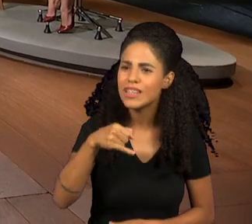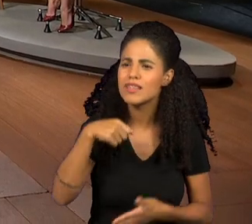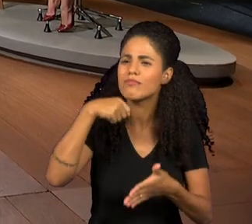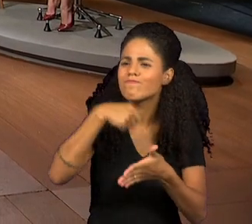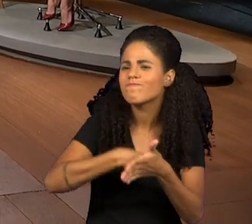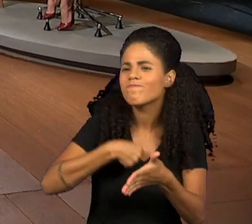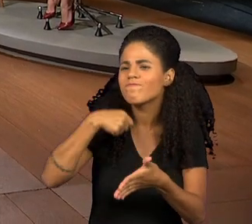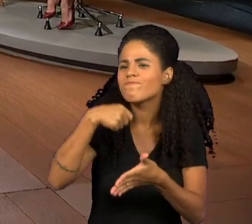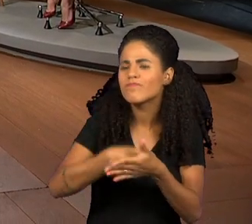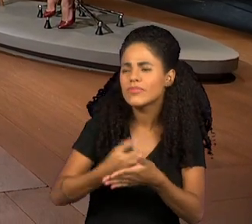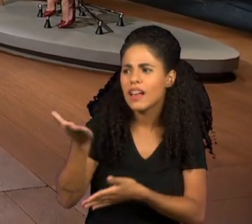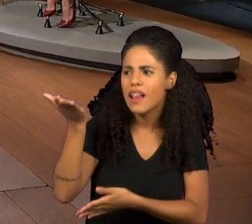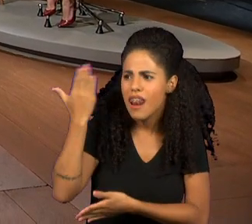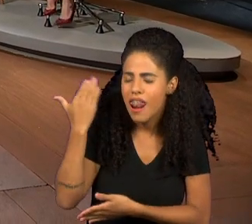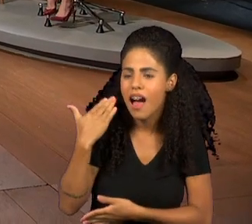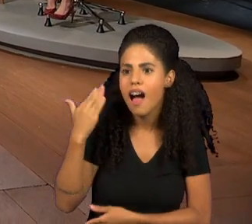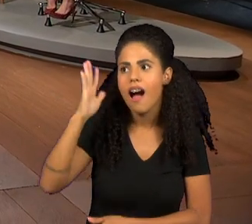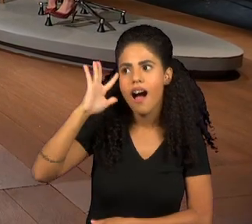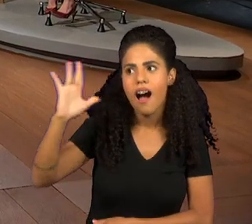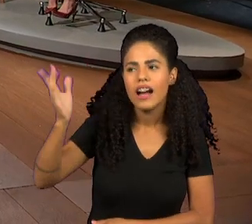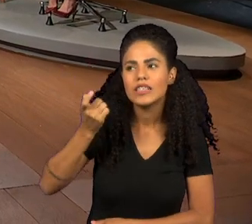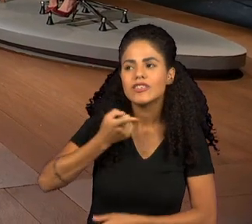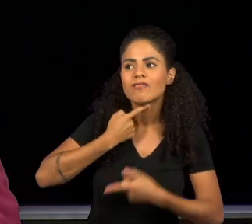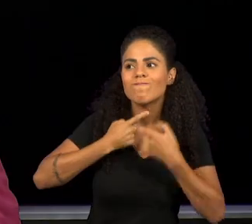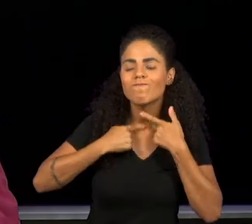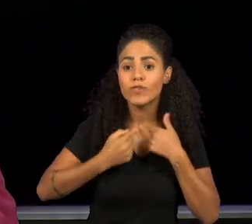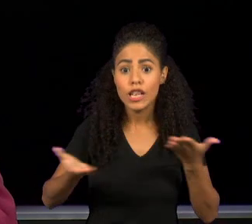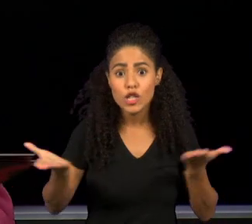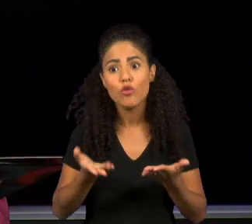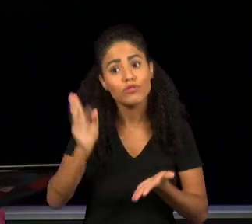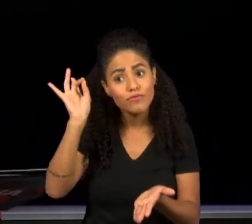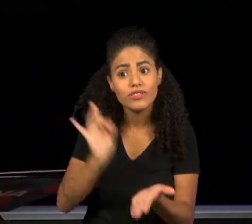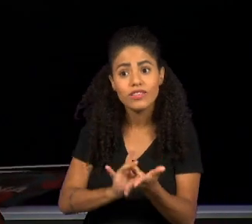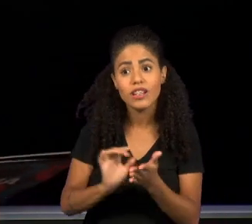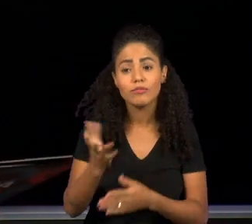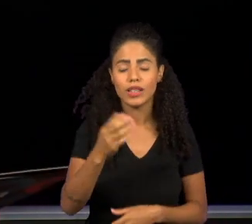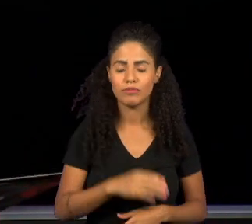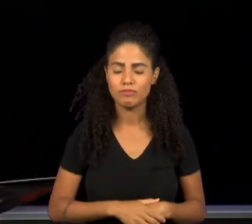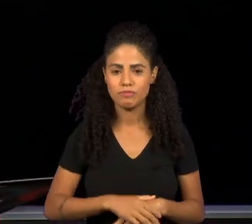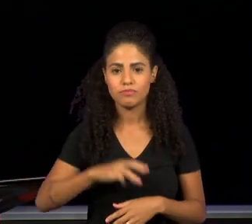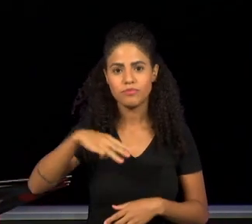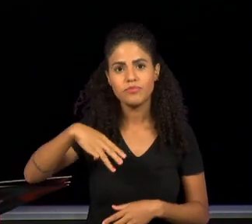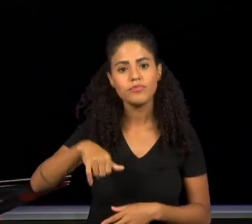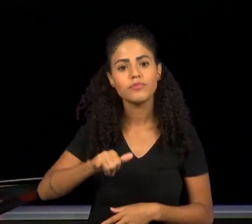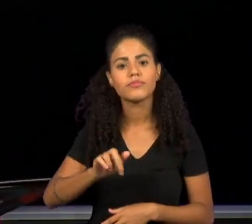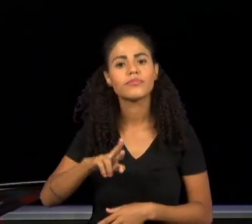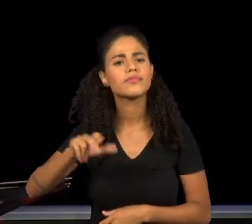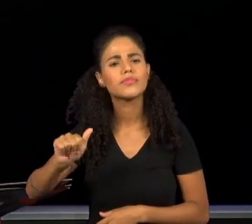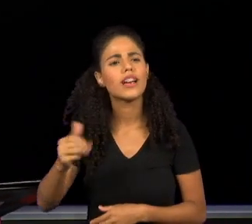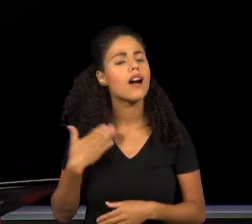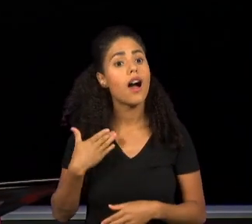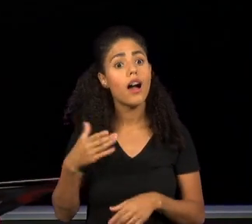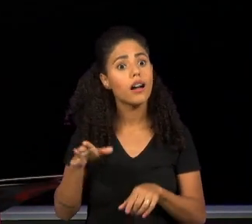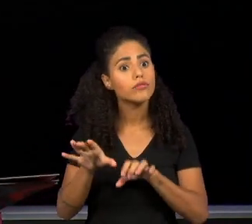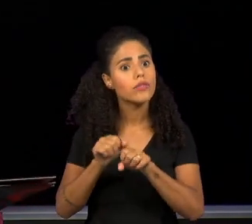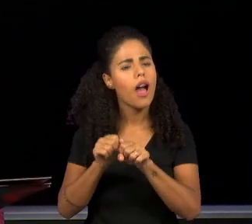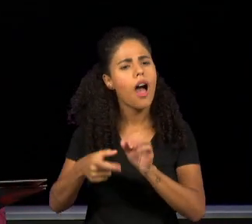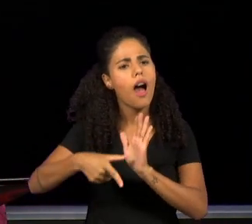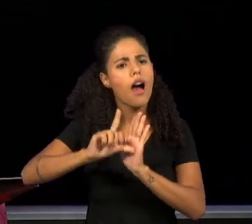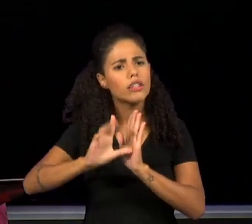tudo que a gente sonhou, né? Agora, Maiara, mesmo antes de terminar o seu curso lá na EAD, você